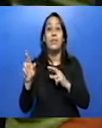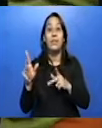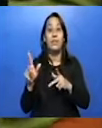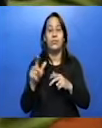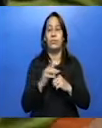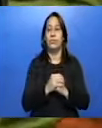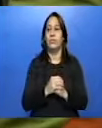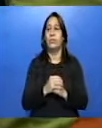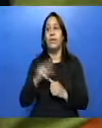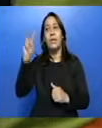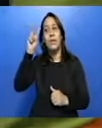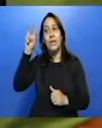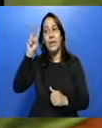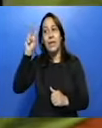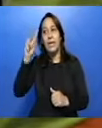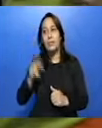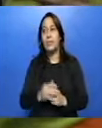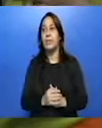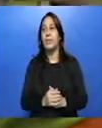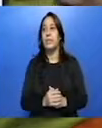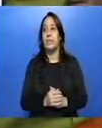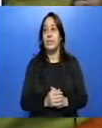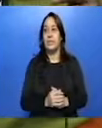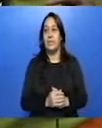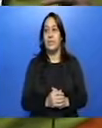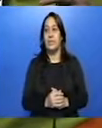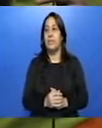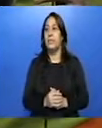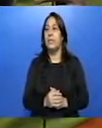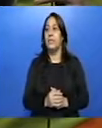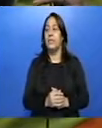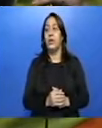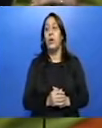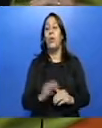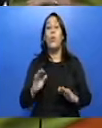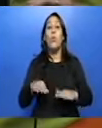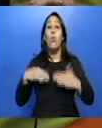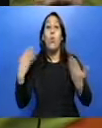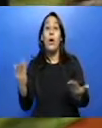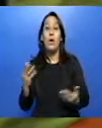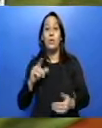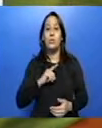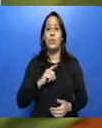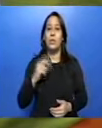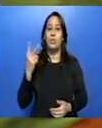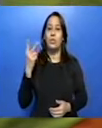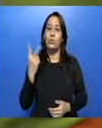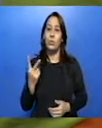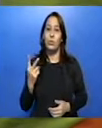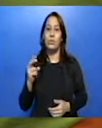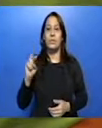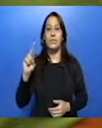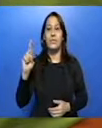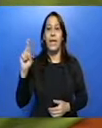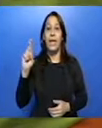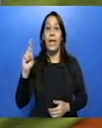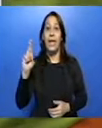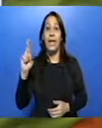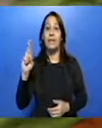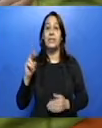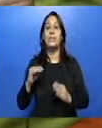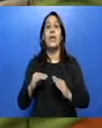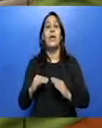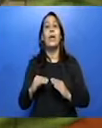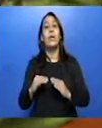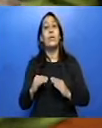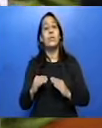consoante. Lembra? Ele só fica com RR, dois R's. Nós só podemos usar quando os vizinhos